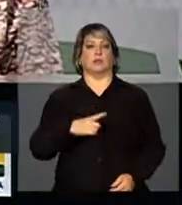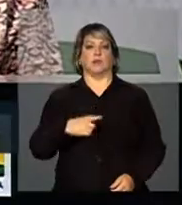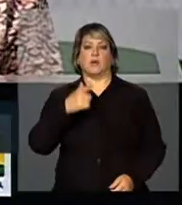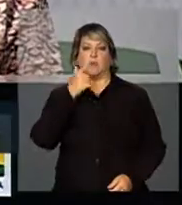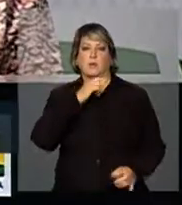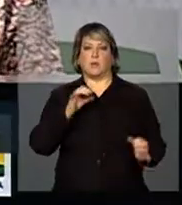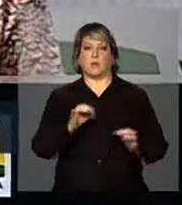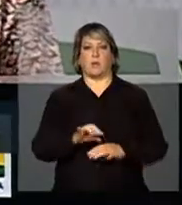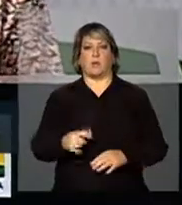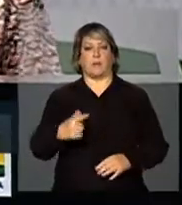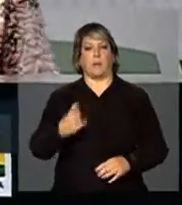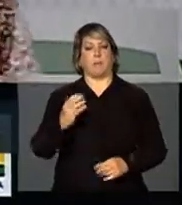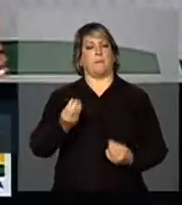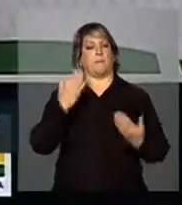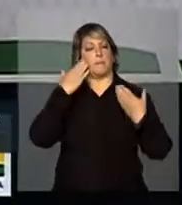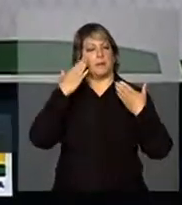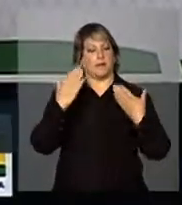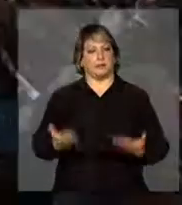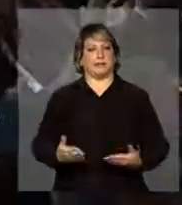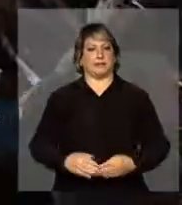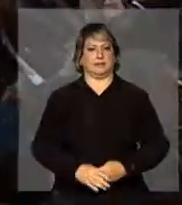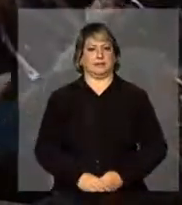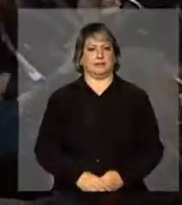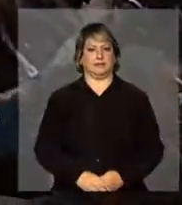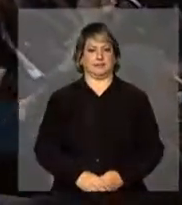plantar mais uma Muito obrigado